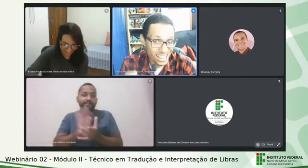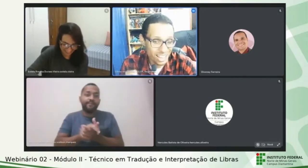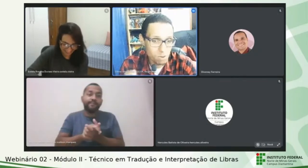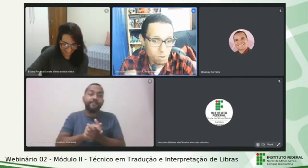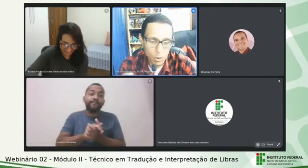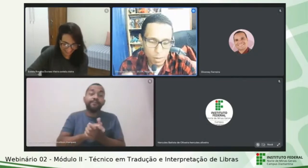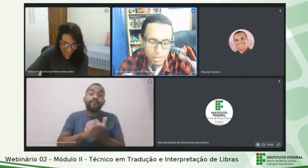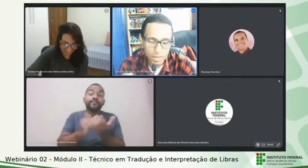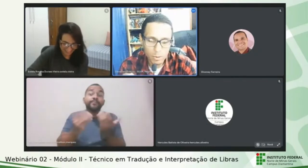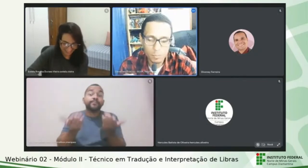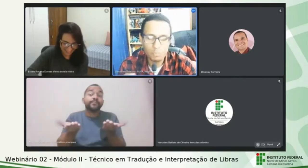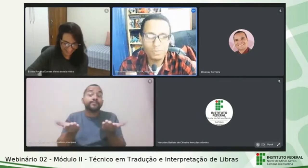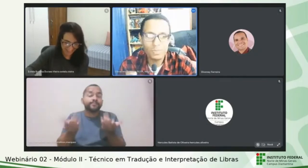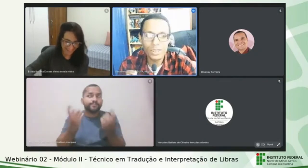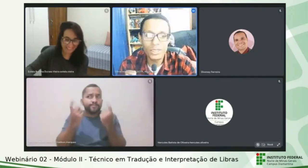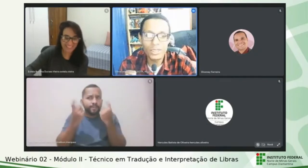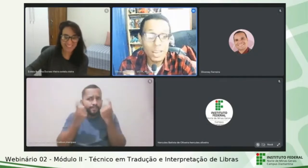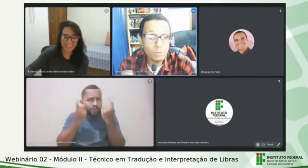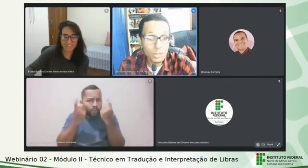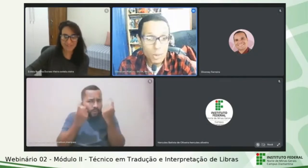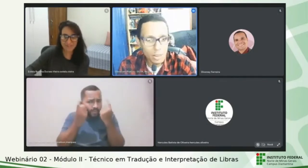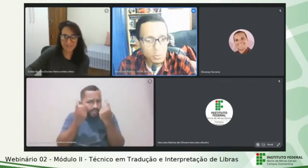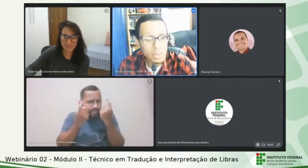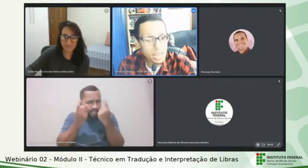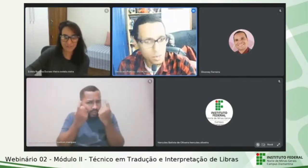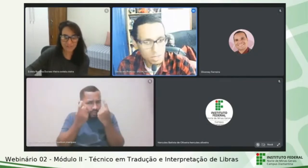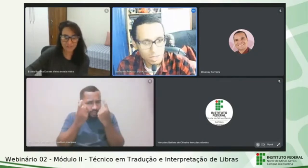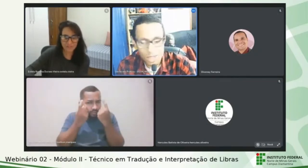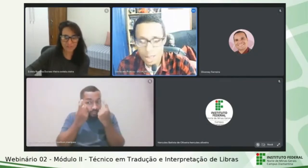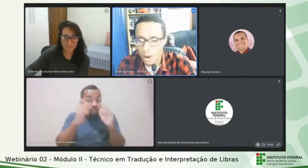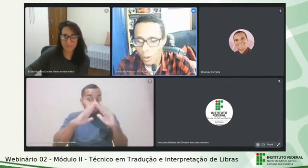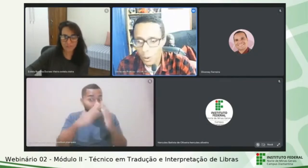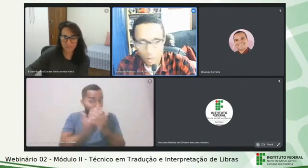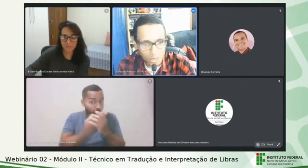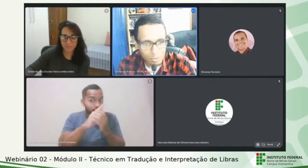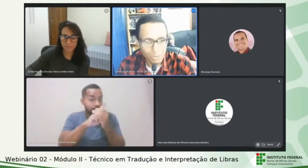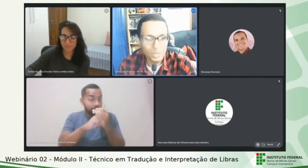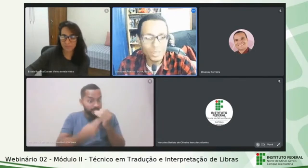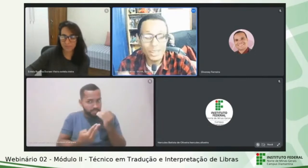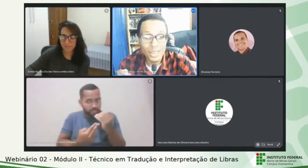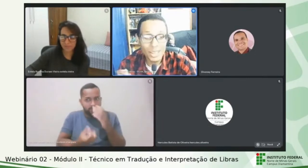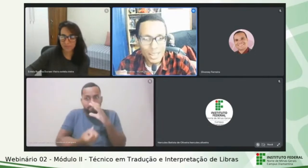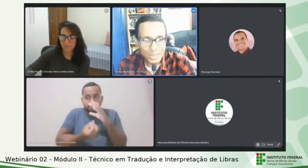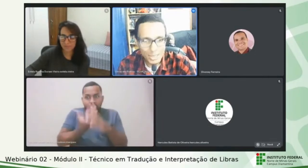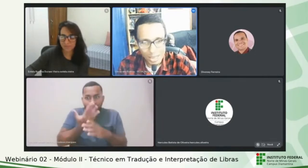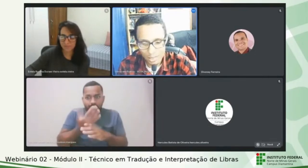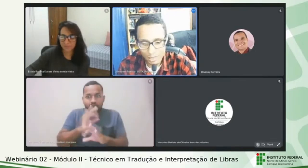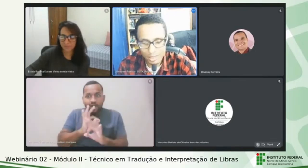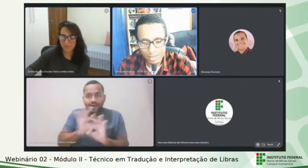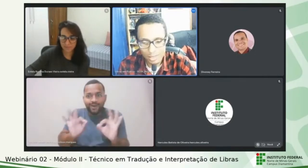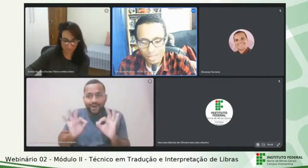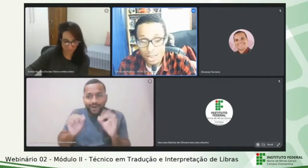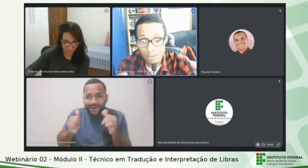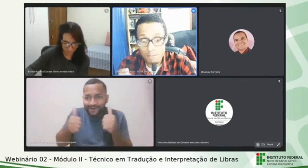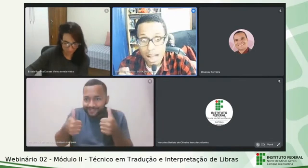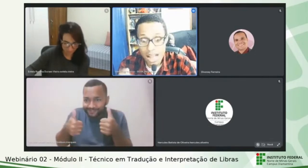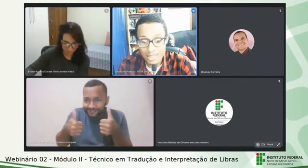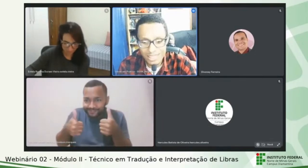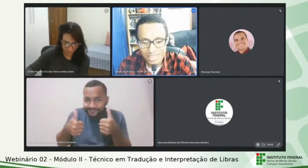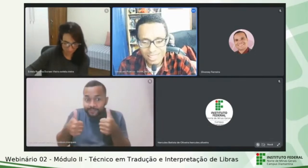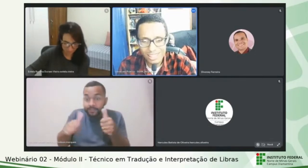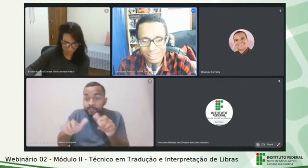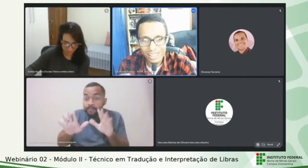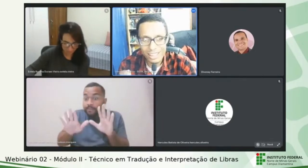Quem, essa é uma preocupação. Teremos escolas bilíngues. Ótimo. Excelente.